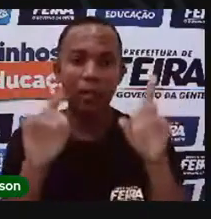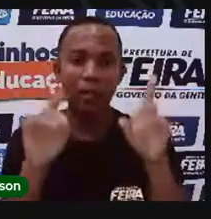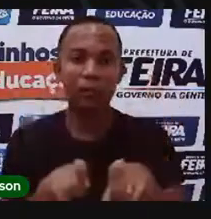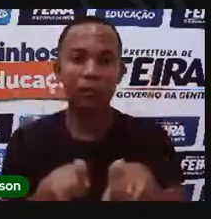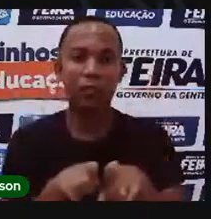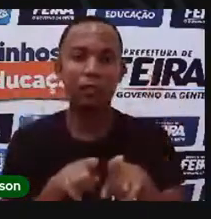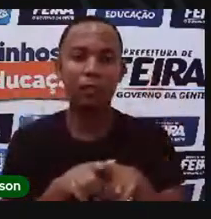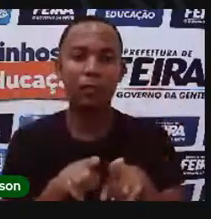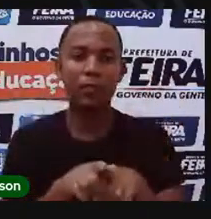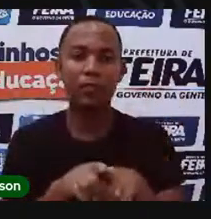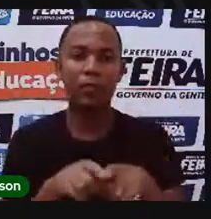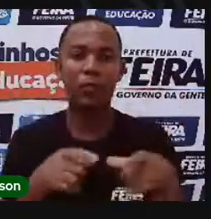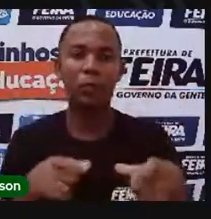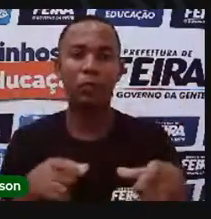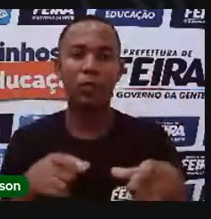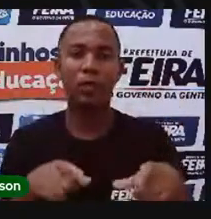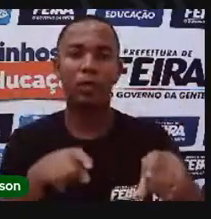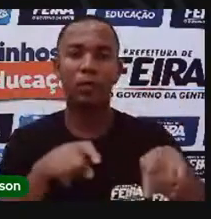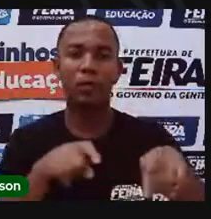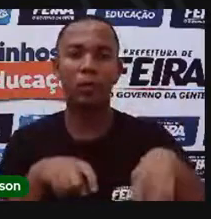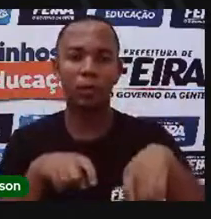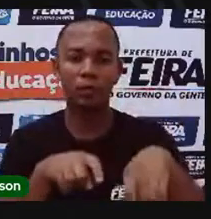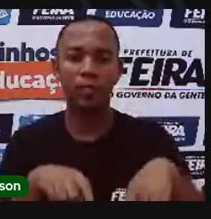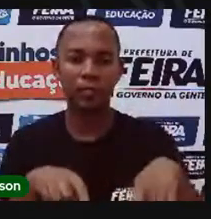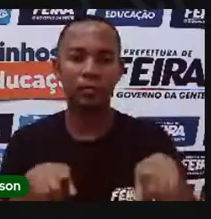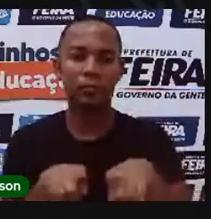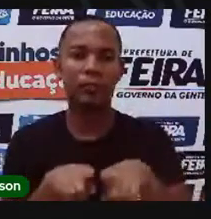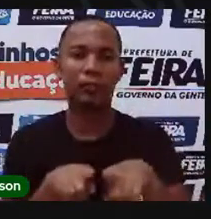Característica do nosso Nordeste, olha.